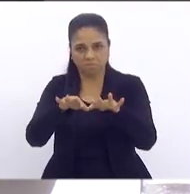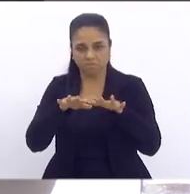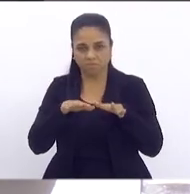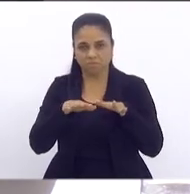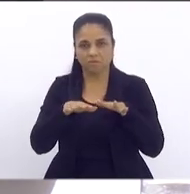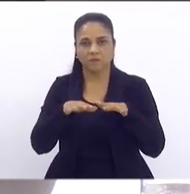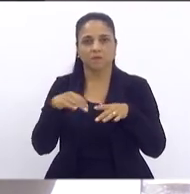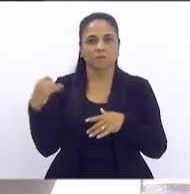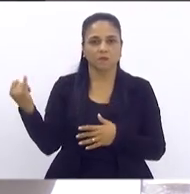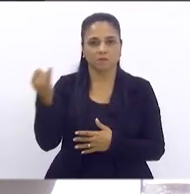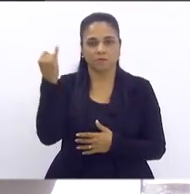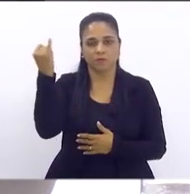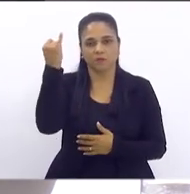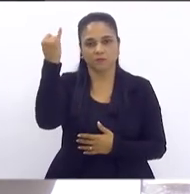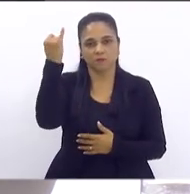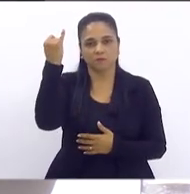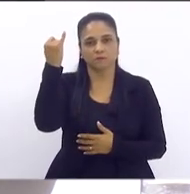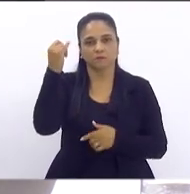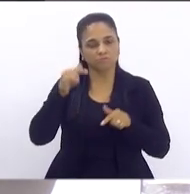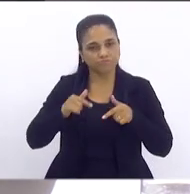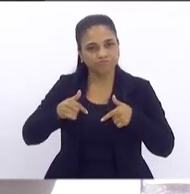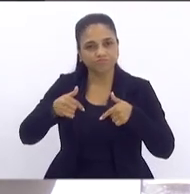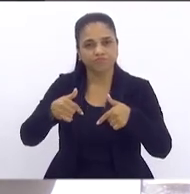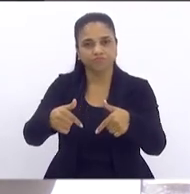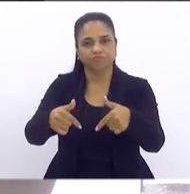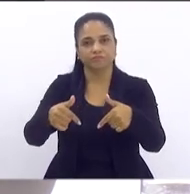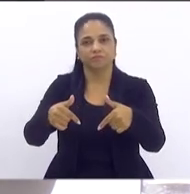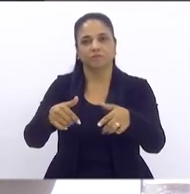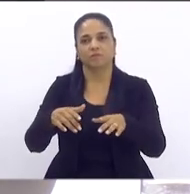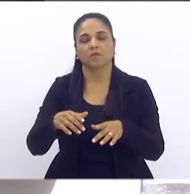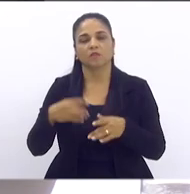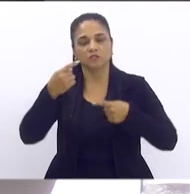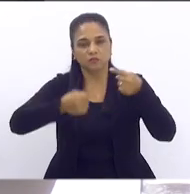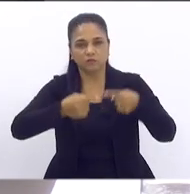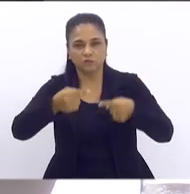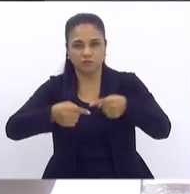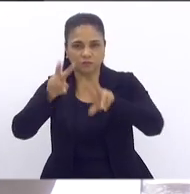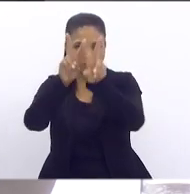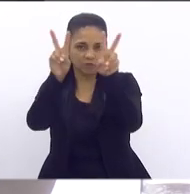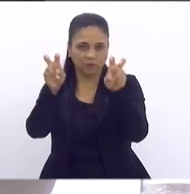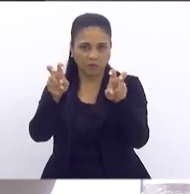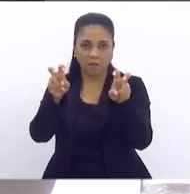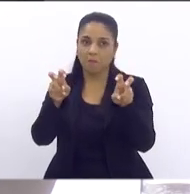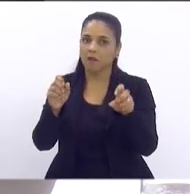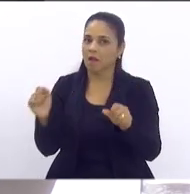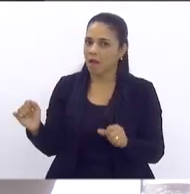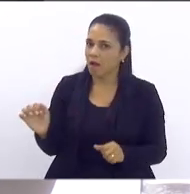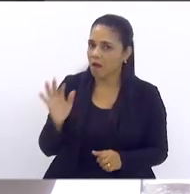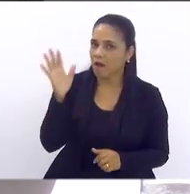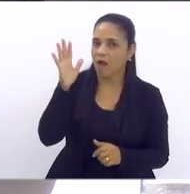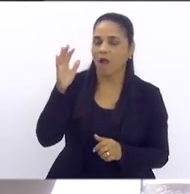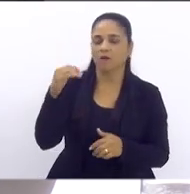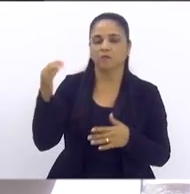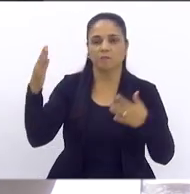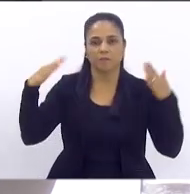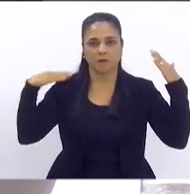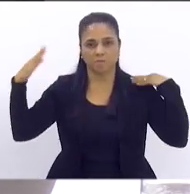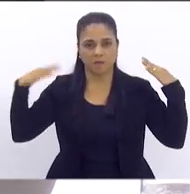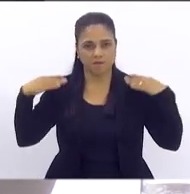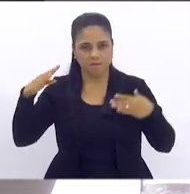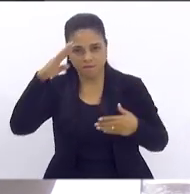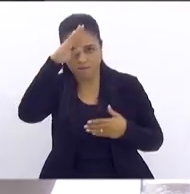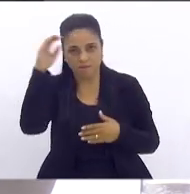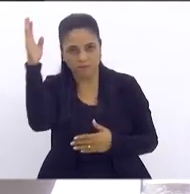pela importante iniciativa que essa casa está tendo em discutir um tema que é tão caro para a Marinha do Brasil como um